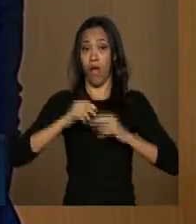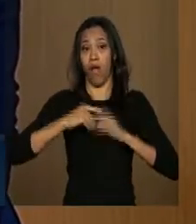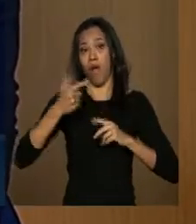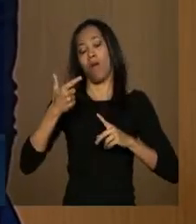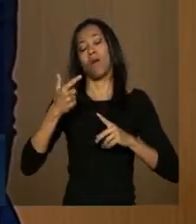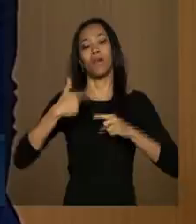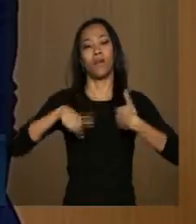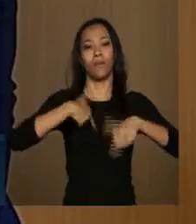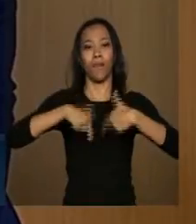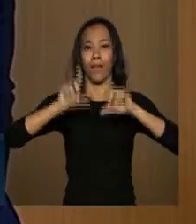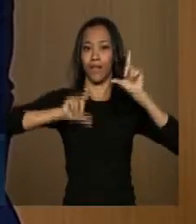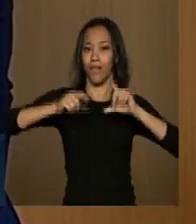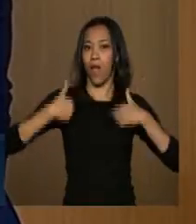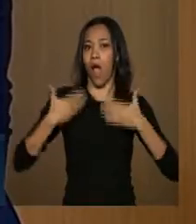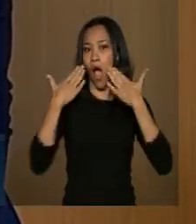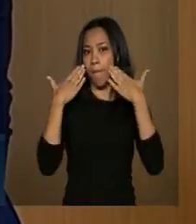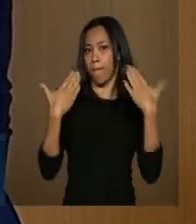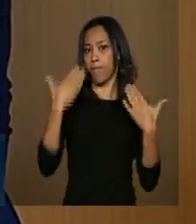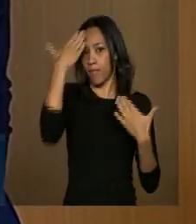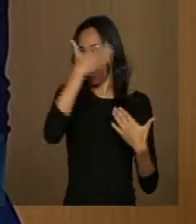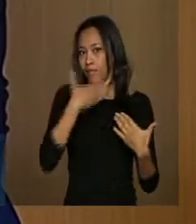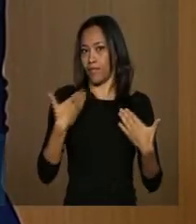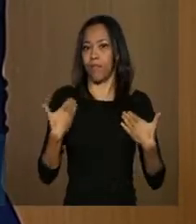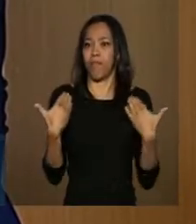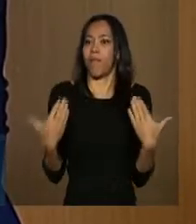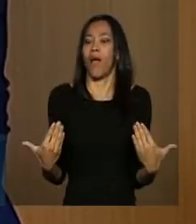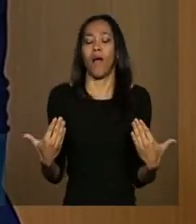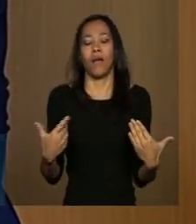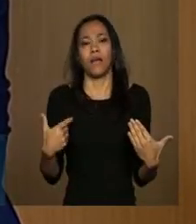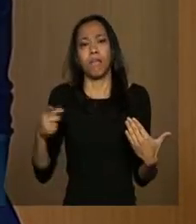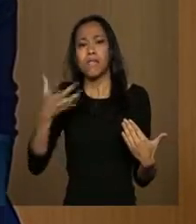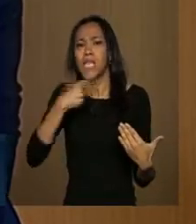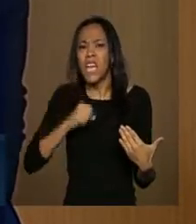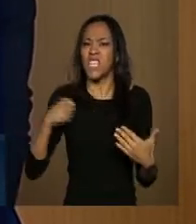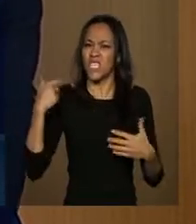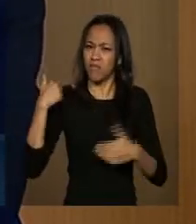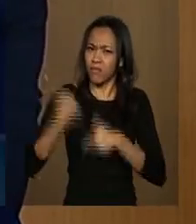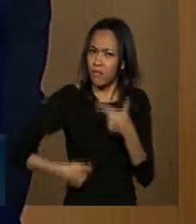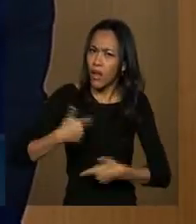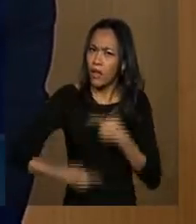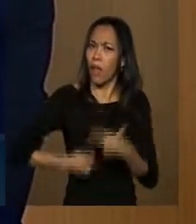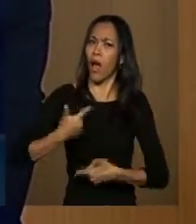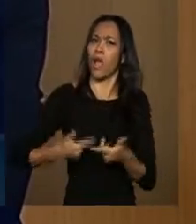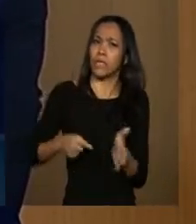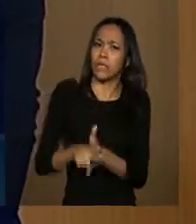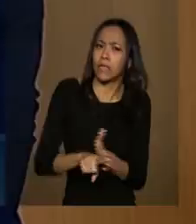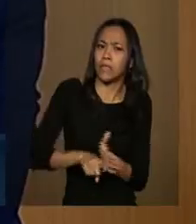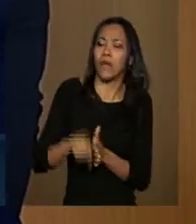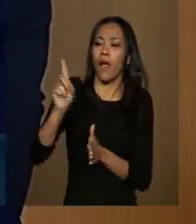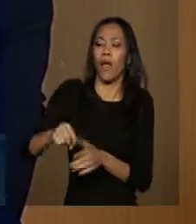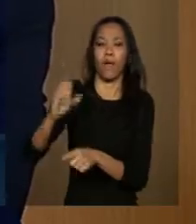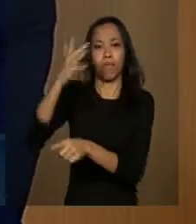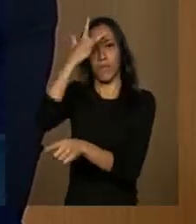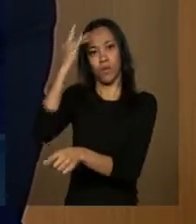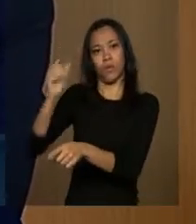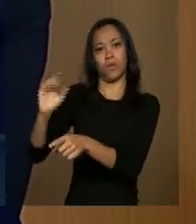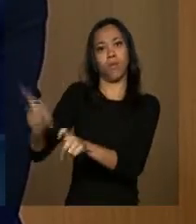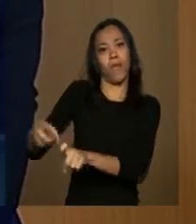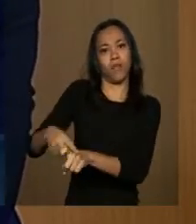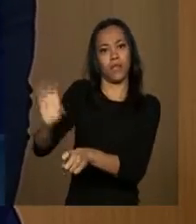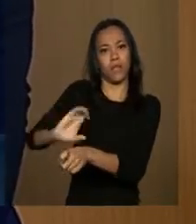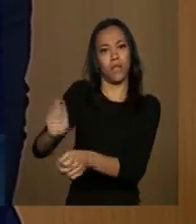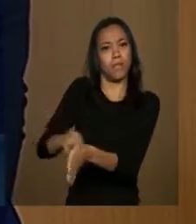que realmente estão ali todo dia fazendo o trabalho são os cientistas, são os políticos, são as pessoas que